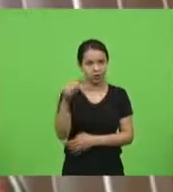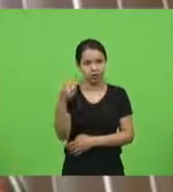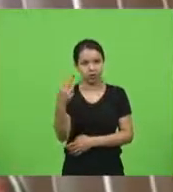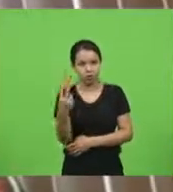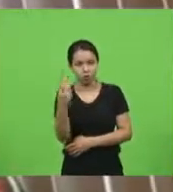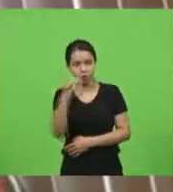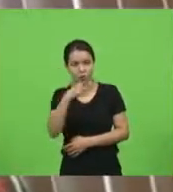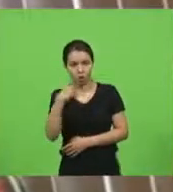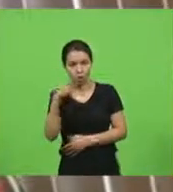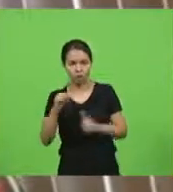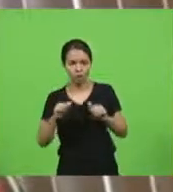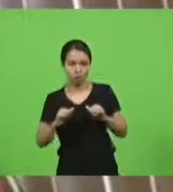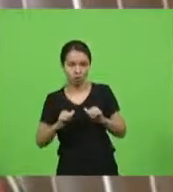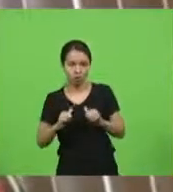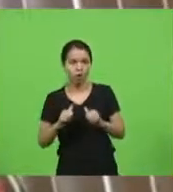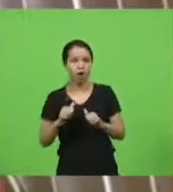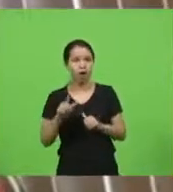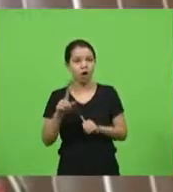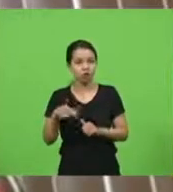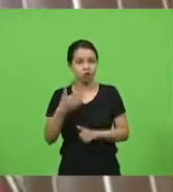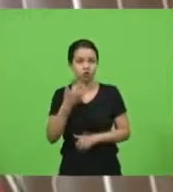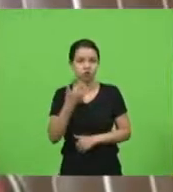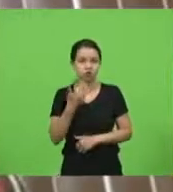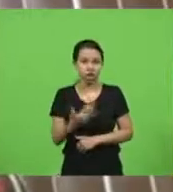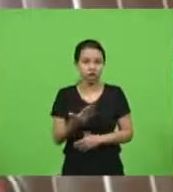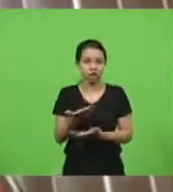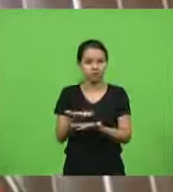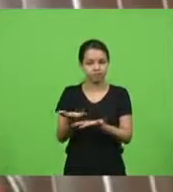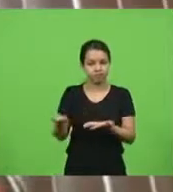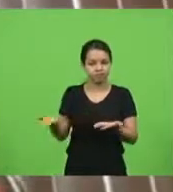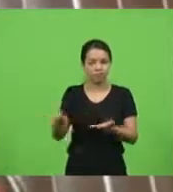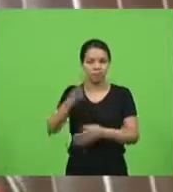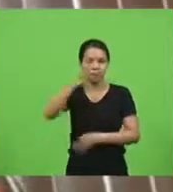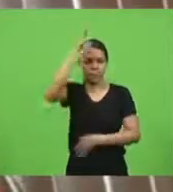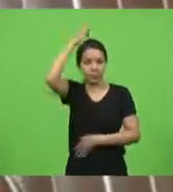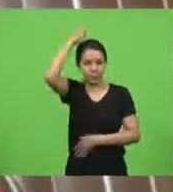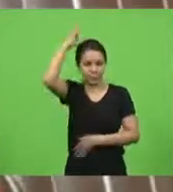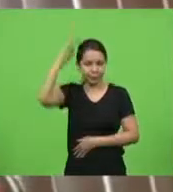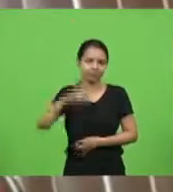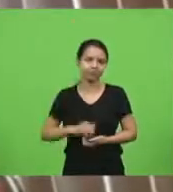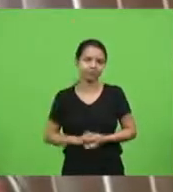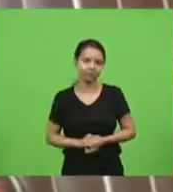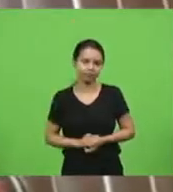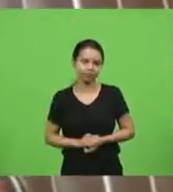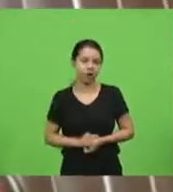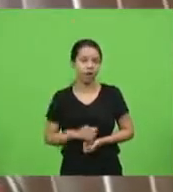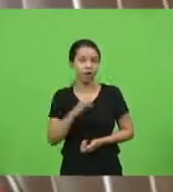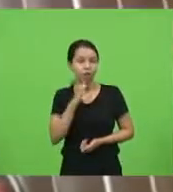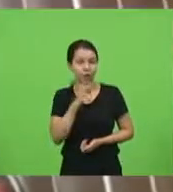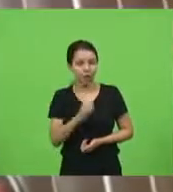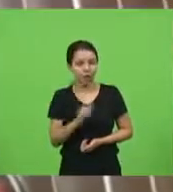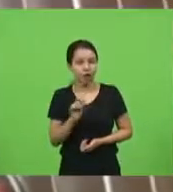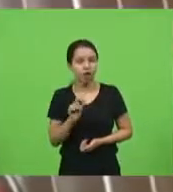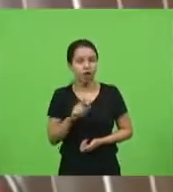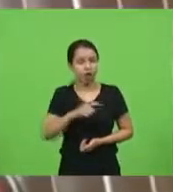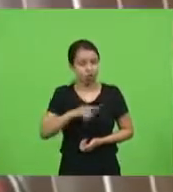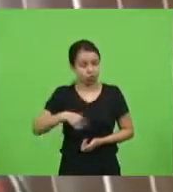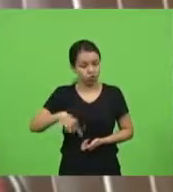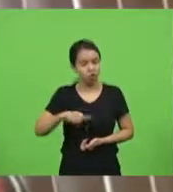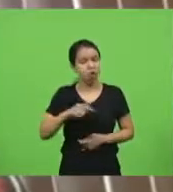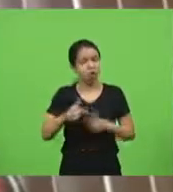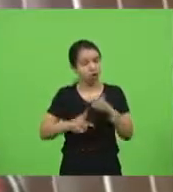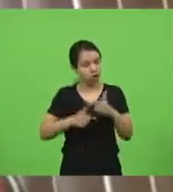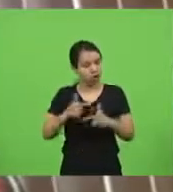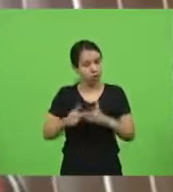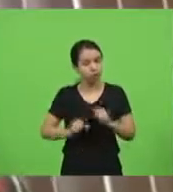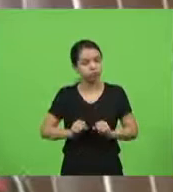escala solicitada por todos os nossos bombeiros militares. Quero aqui dizer que isso foi um trabalho árduo do nosso Estado-Maior, fez